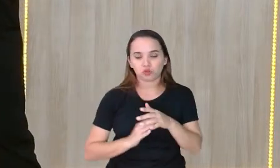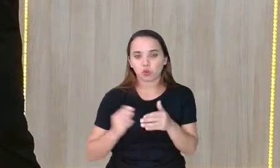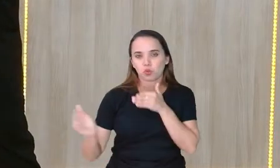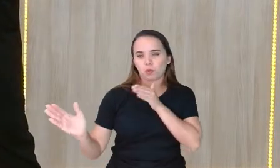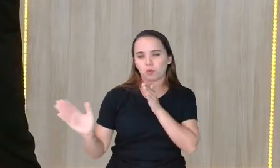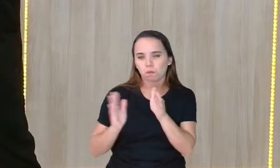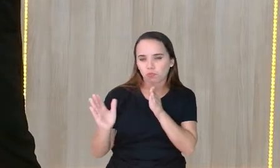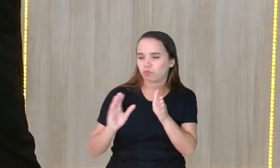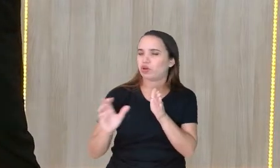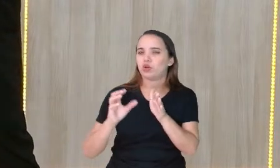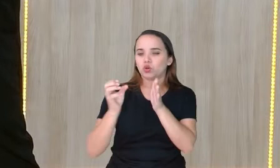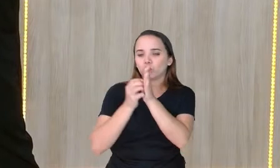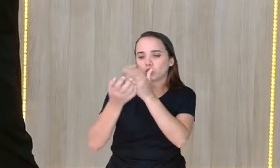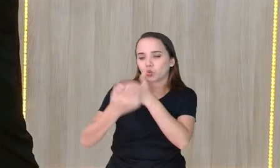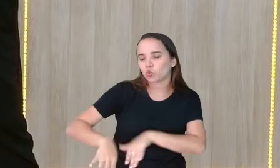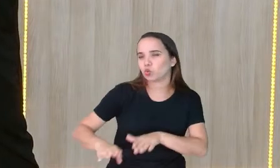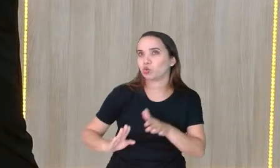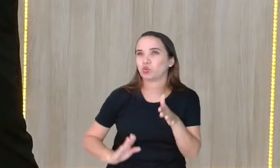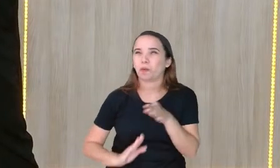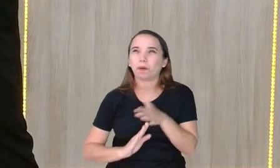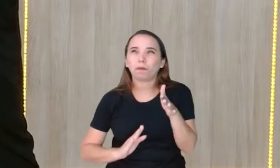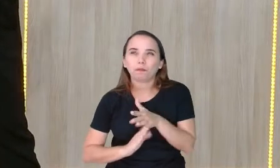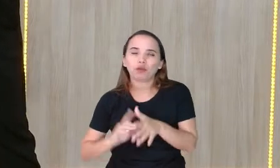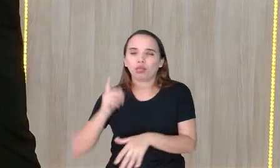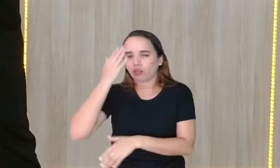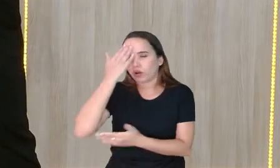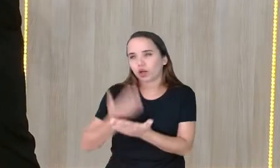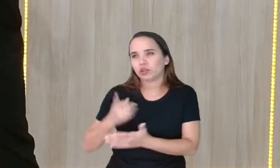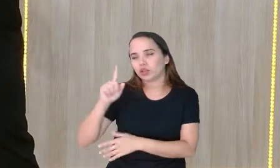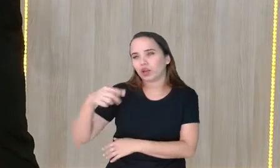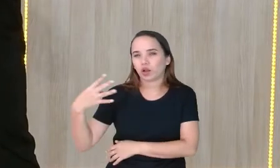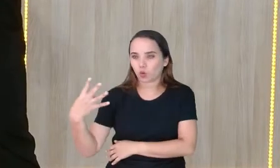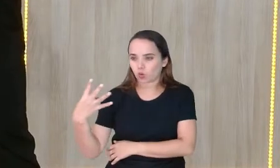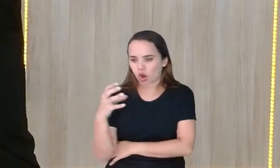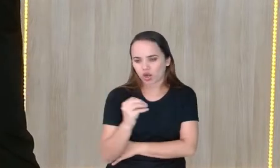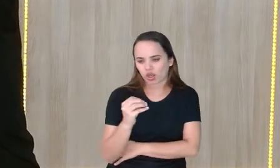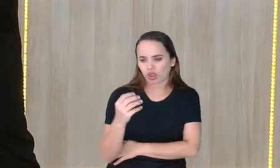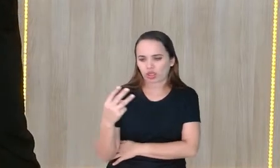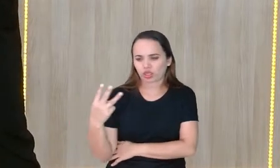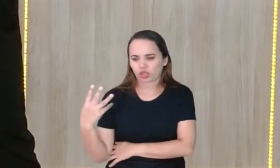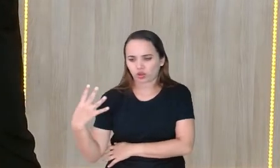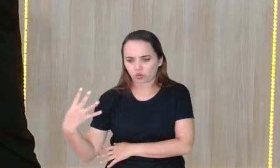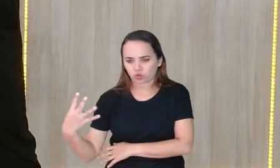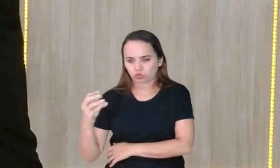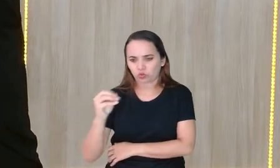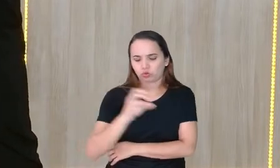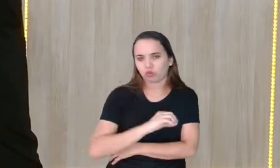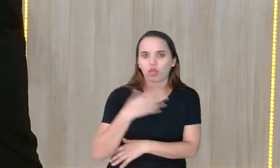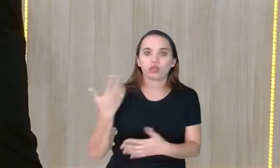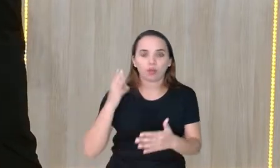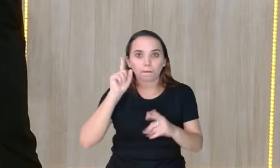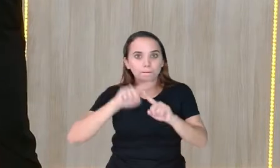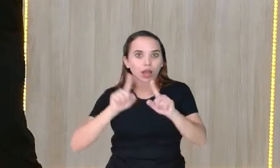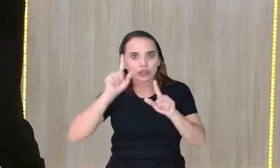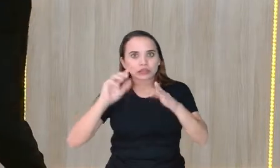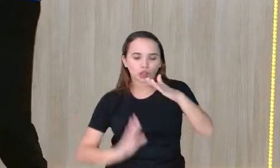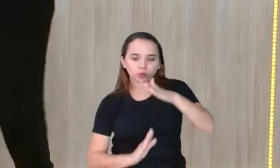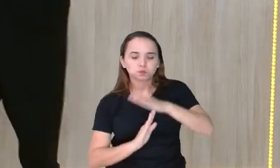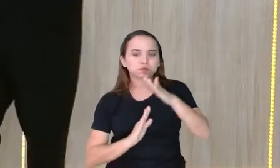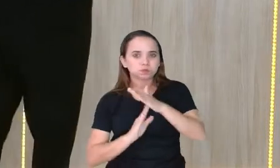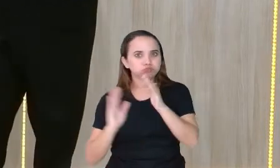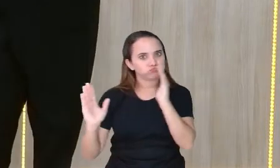máximo eram 340 caracteres, eu acho. E aí era o tamanho máximo. E aí você vê que dá um tamanho